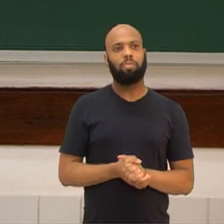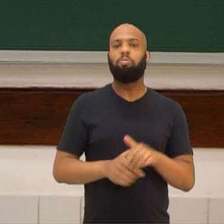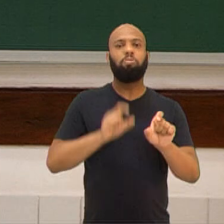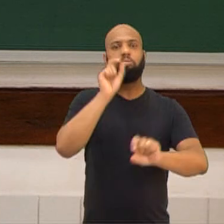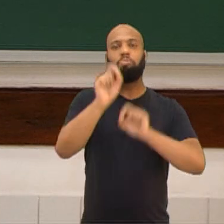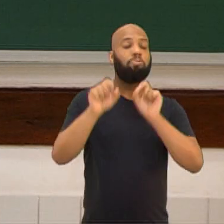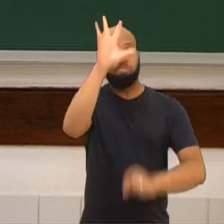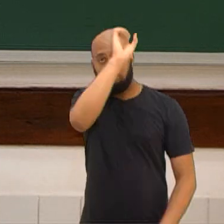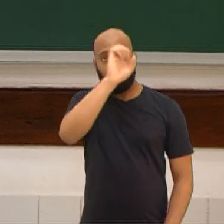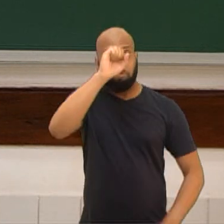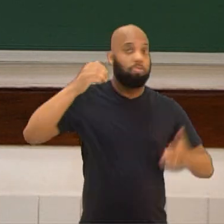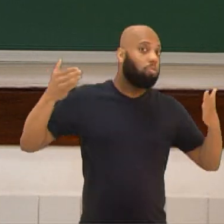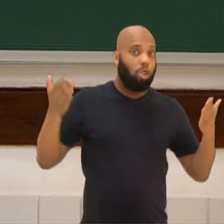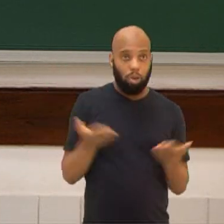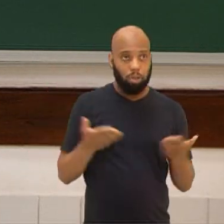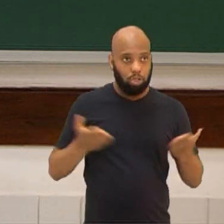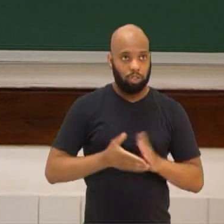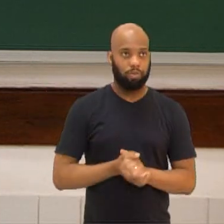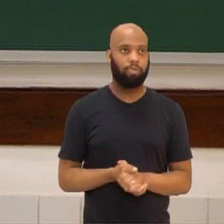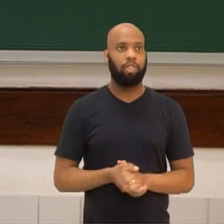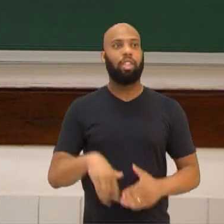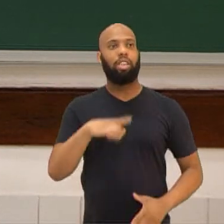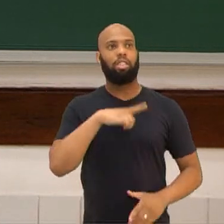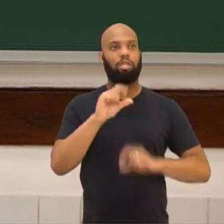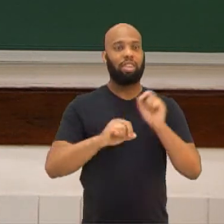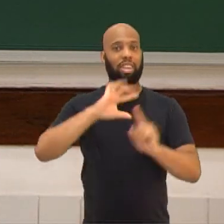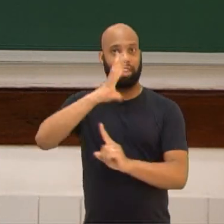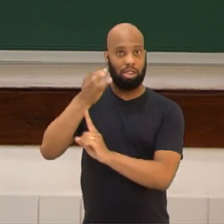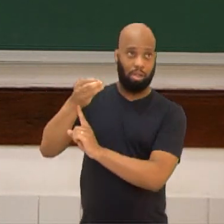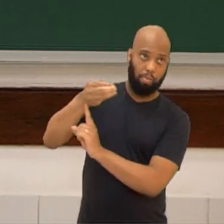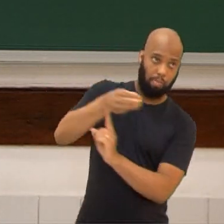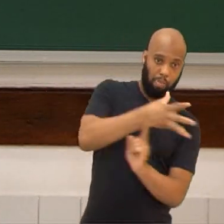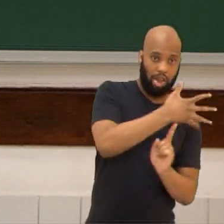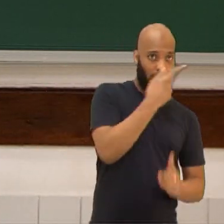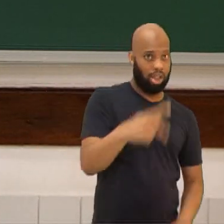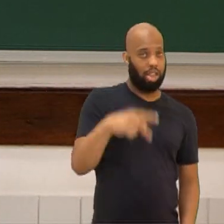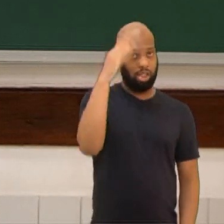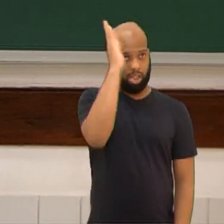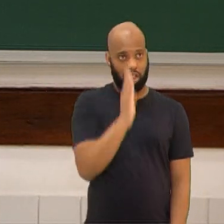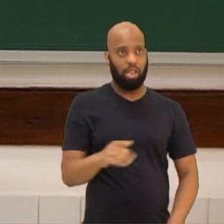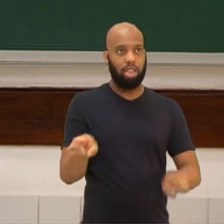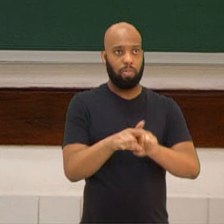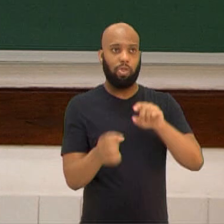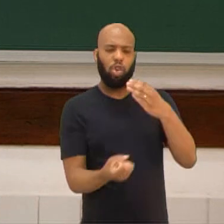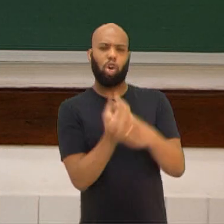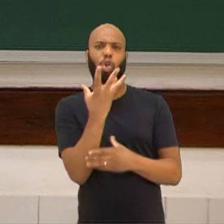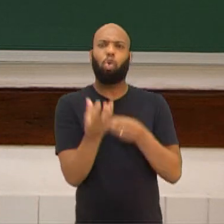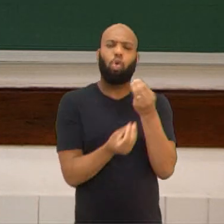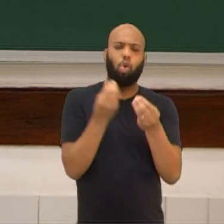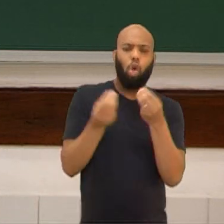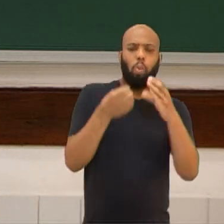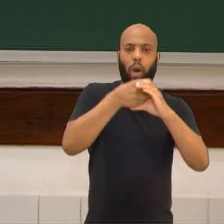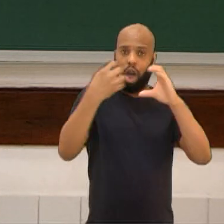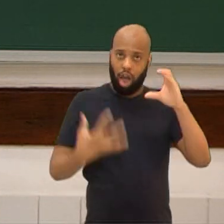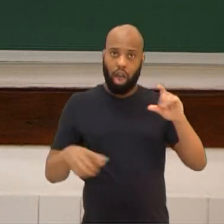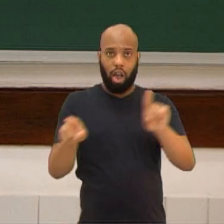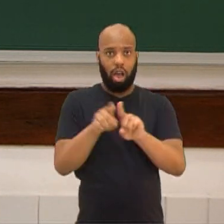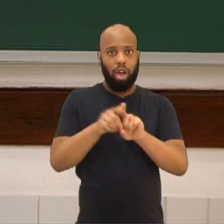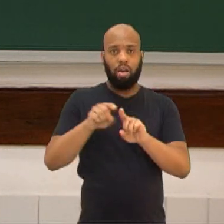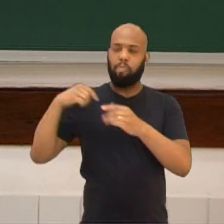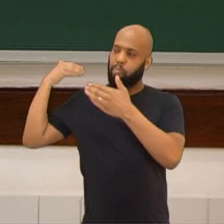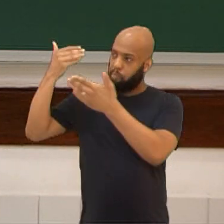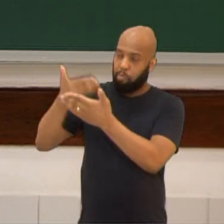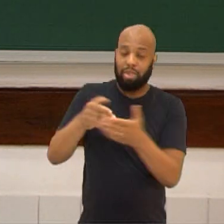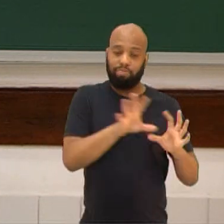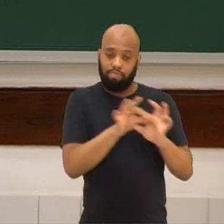O que a gente aprendeu nessa aula? A gente viu a Semana de Arte Moderna Brasileira, as origens, características e contexto histórico.